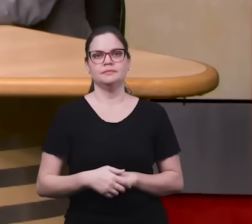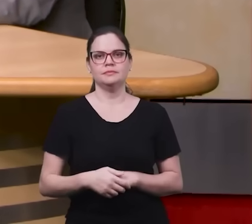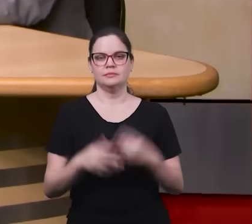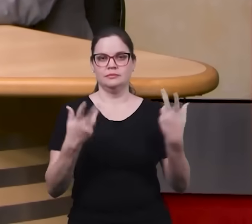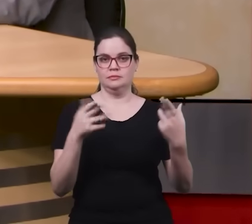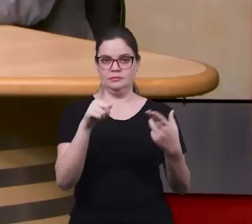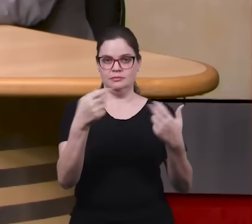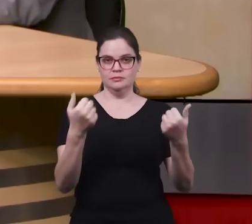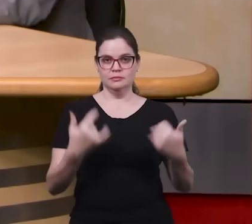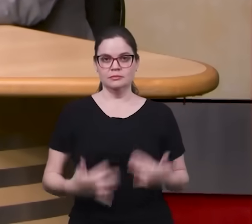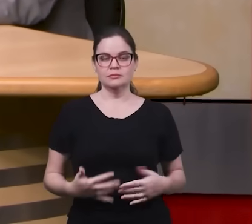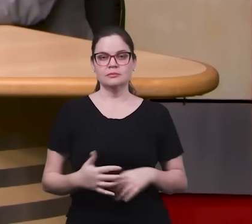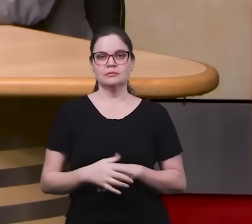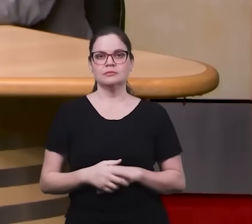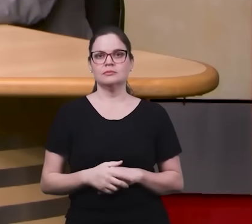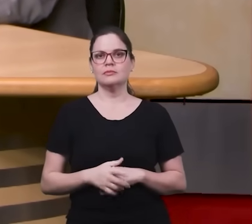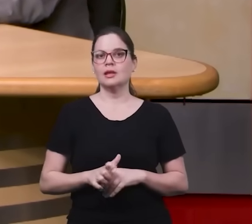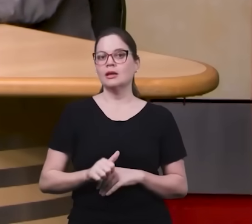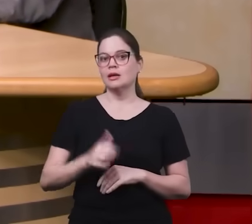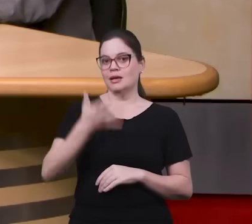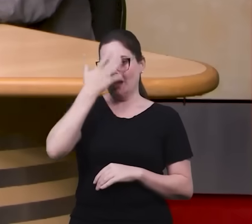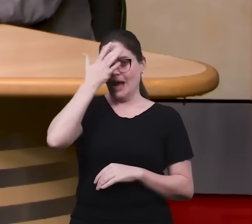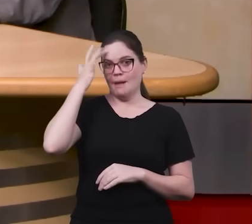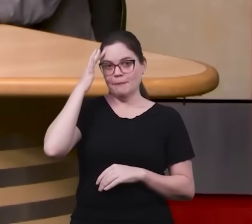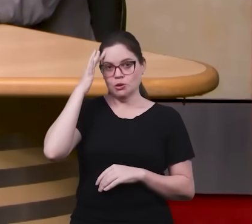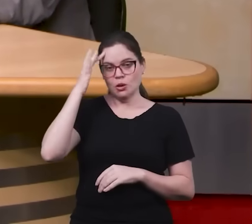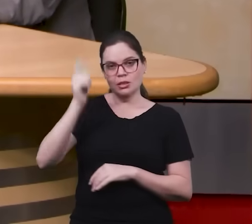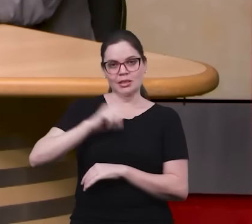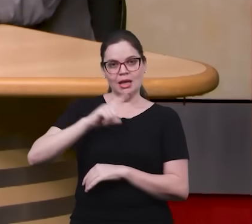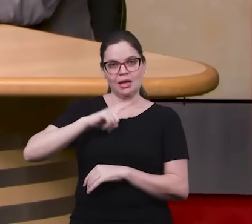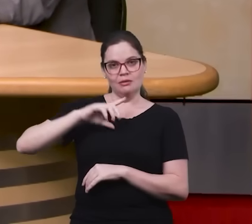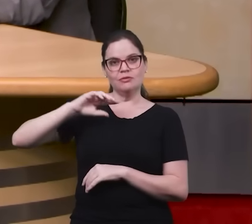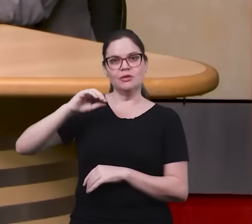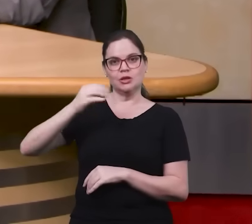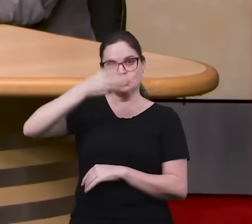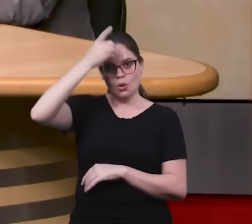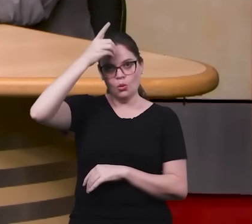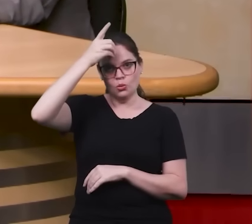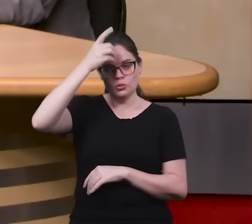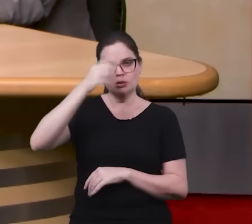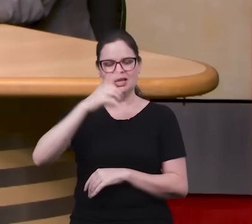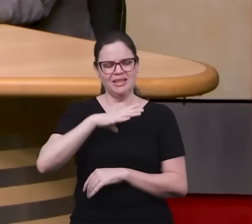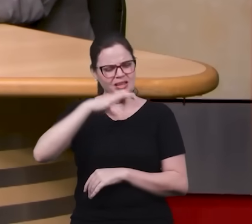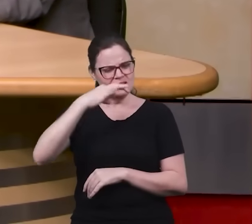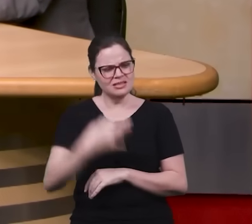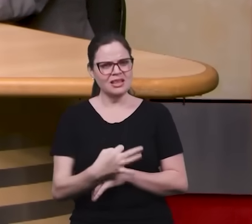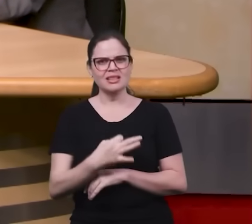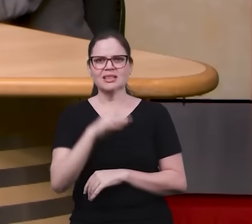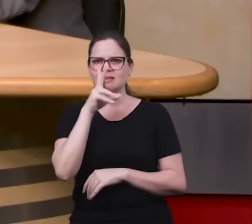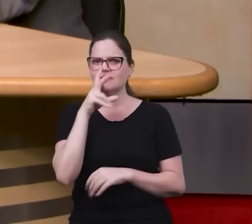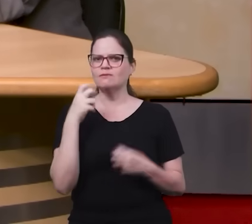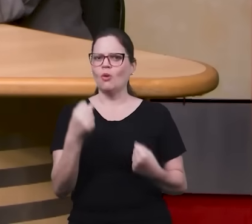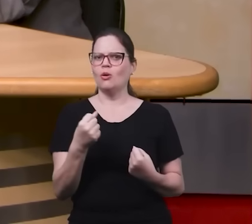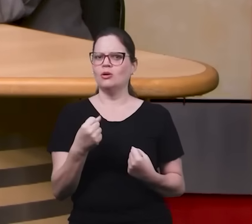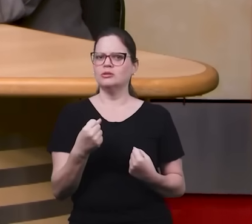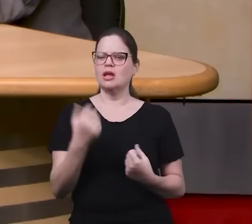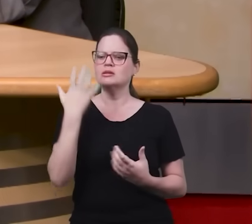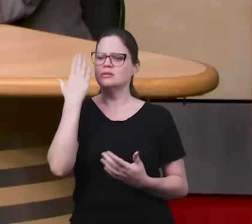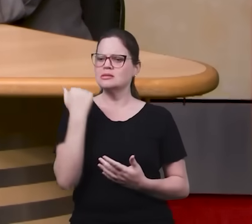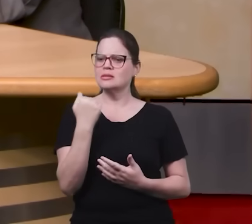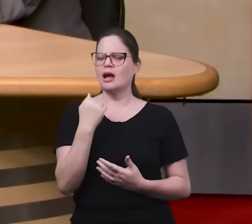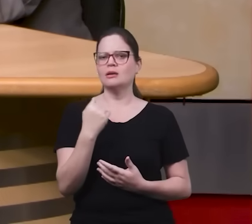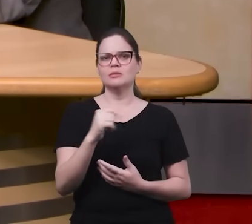é isso que você está dizendo. Quem tem o dom, ele tem uma convicção tão intensa do